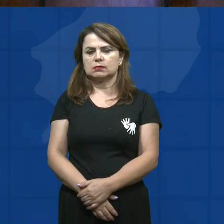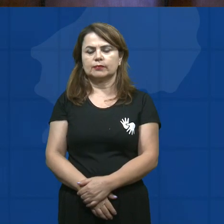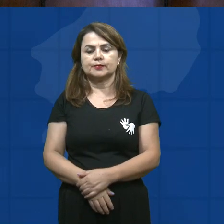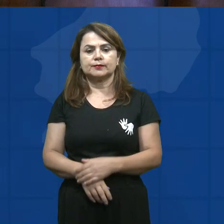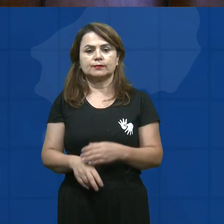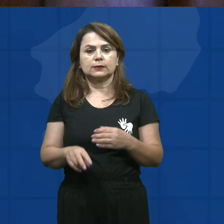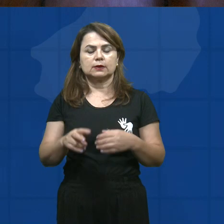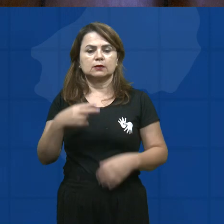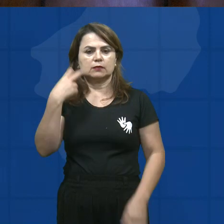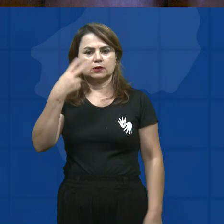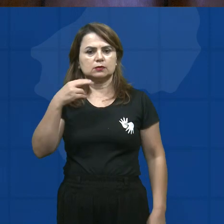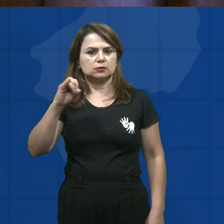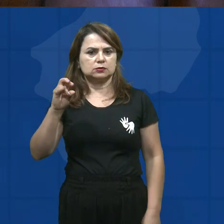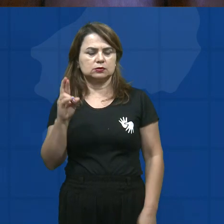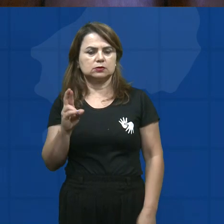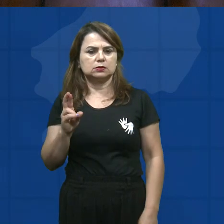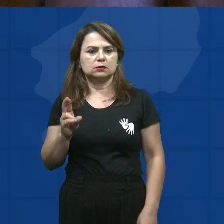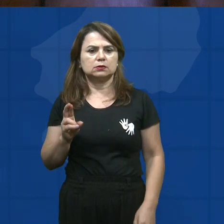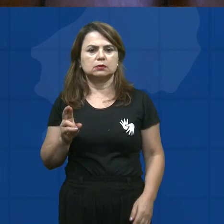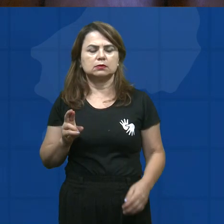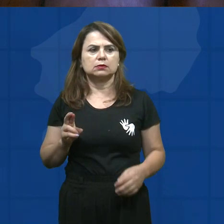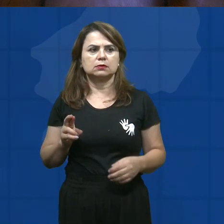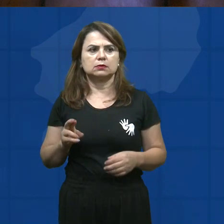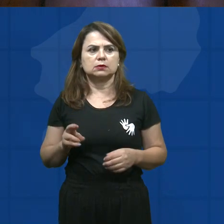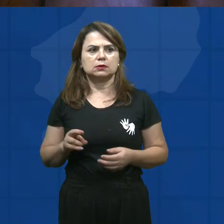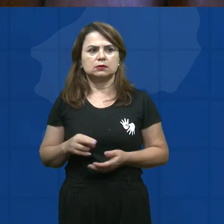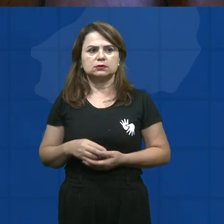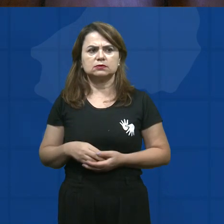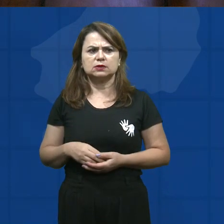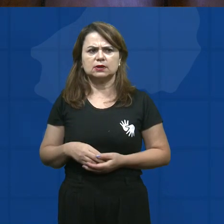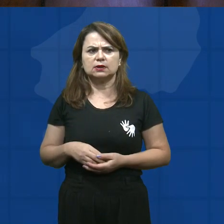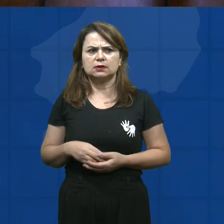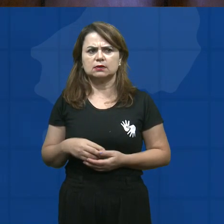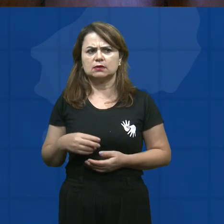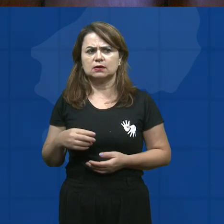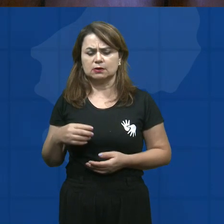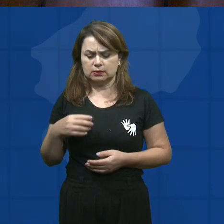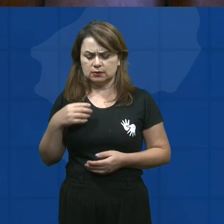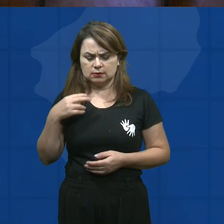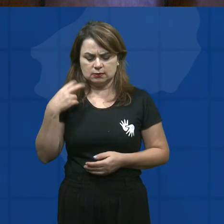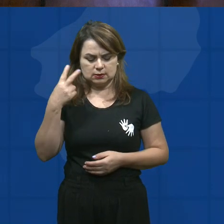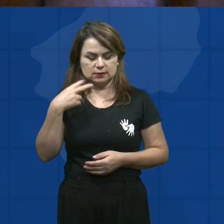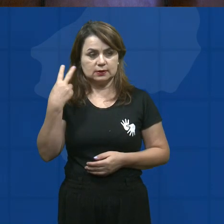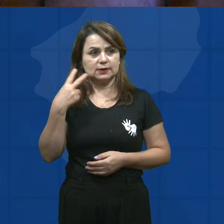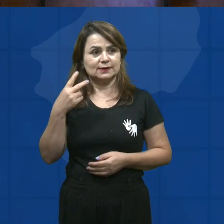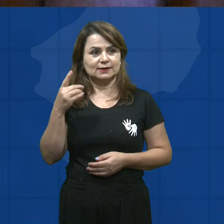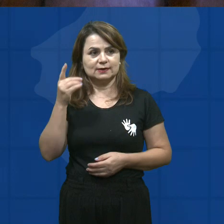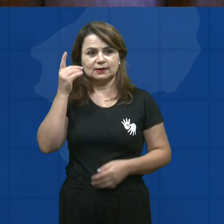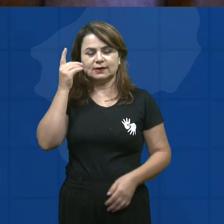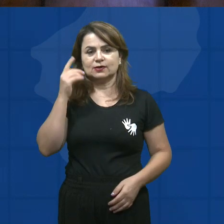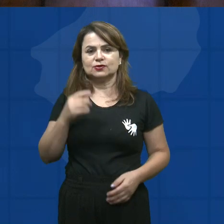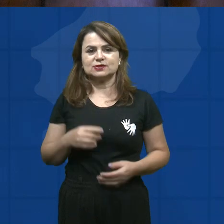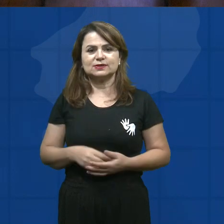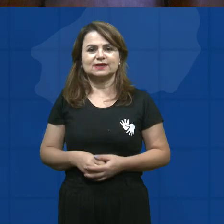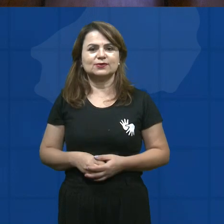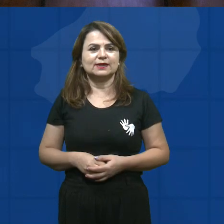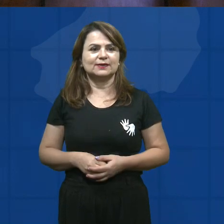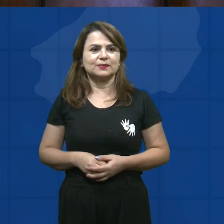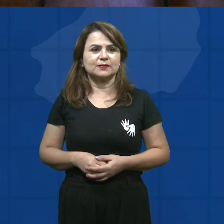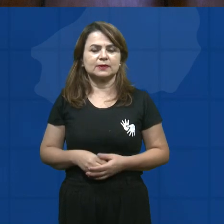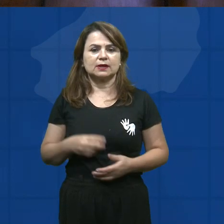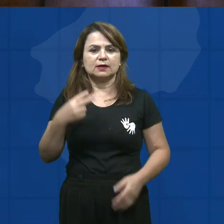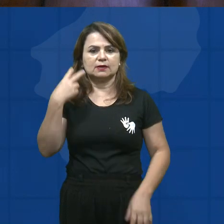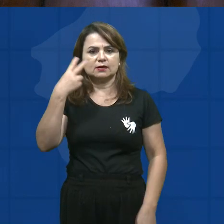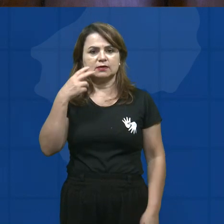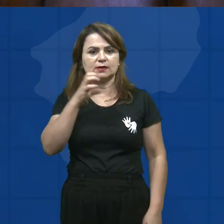Vereador Juno Moraes. Sim. Vereador Danilo da Saúde. Sim. Vereador Eduardo Nascimento. Vereador